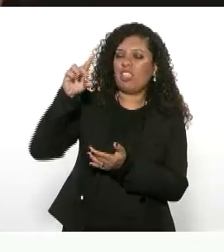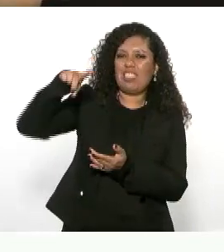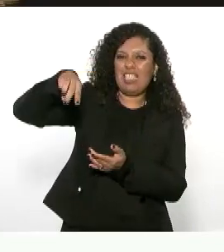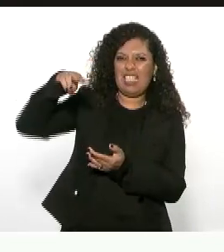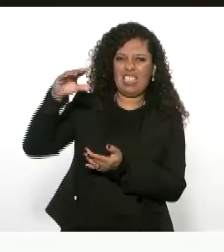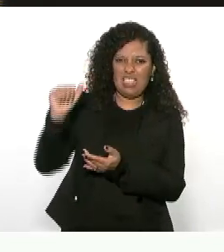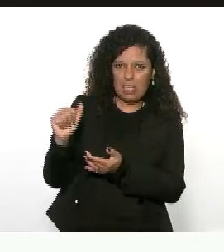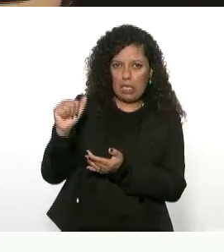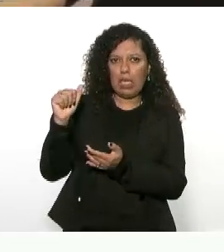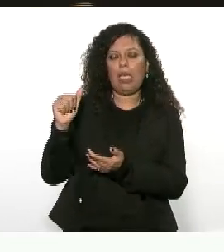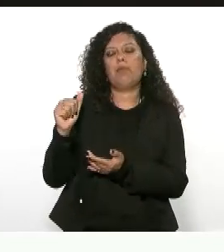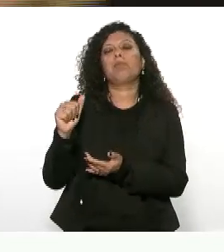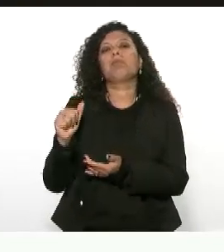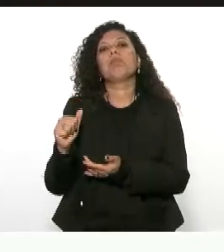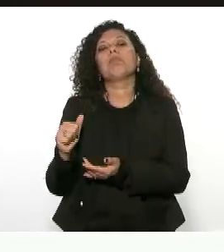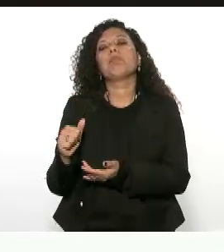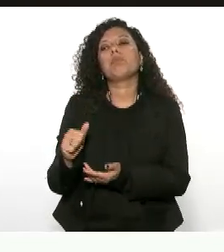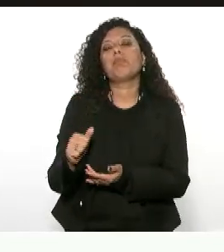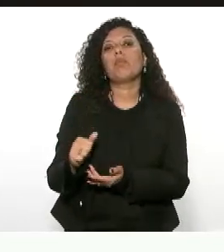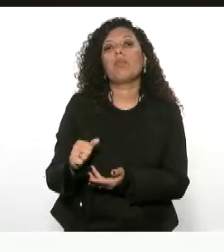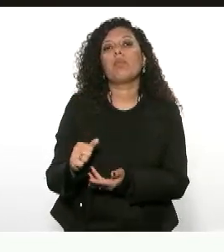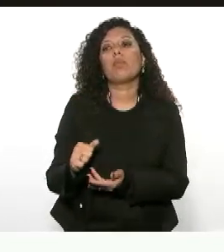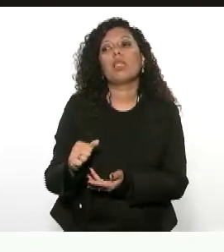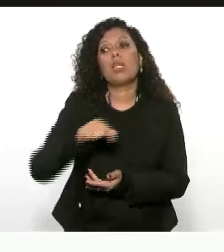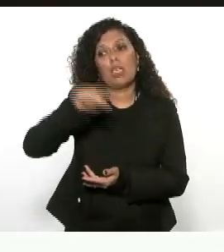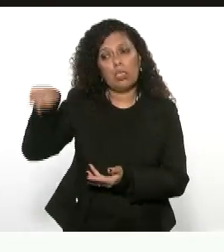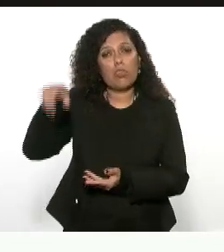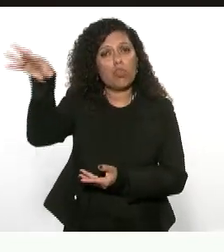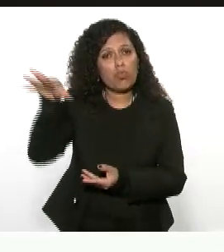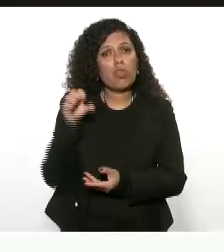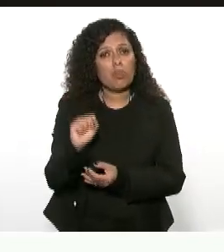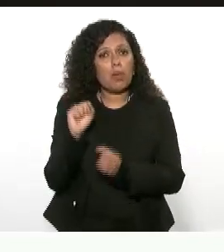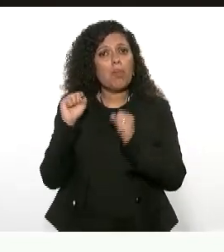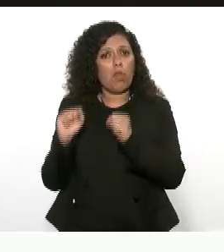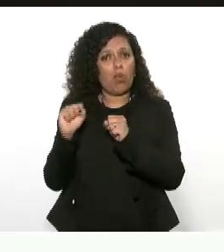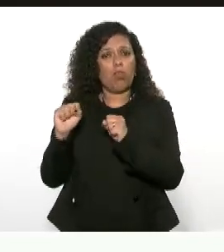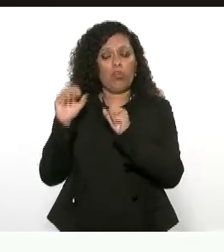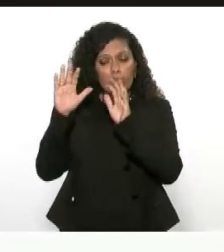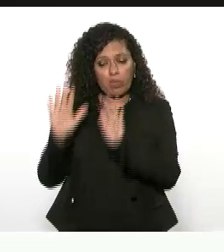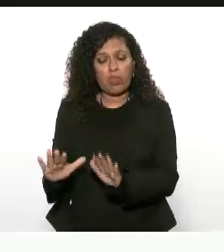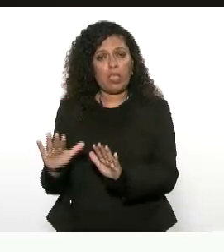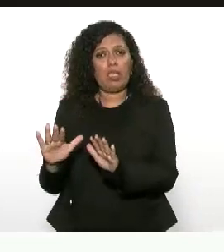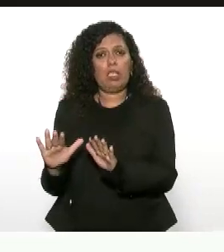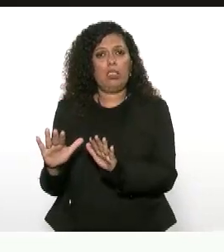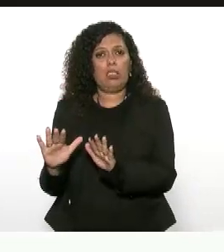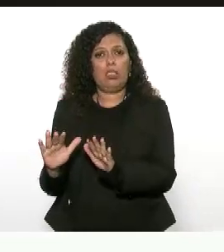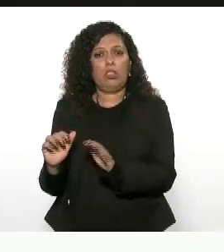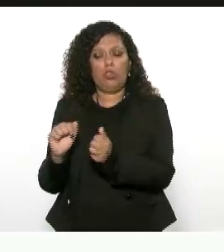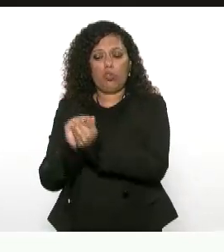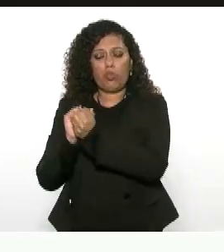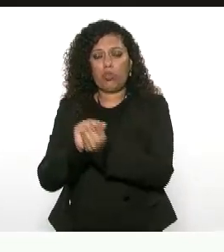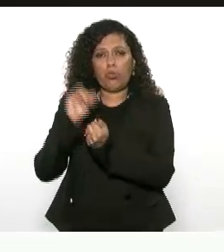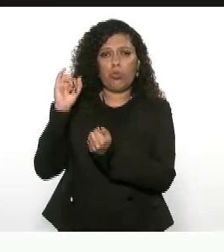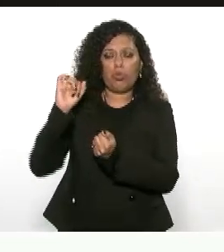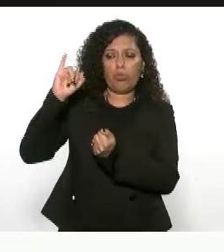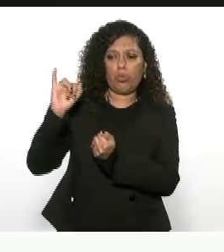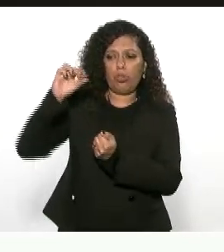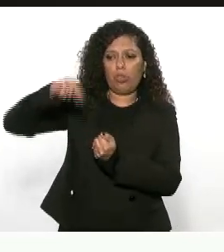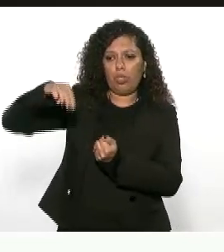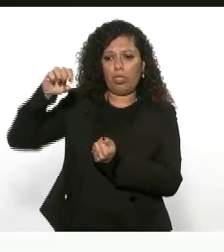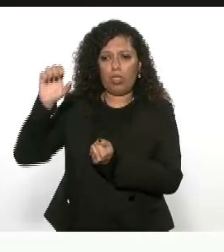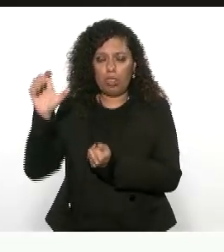outros serviços, esses talvez sejam chamados para fazerem parte dessa